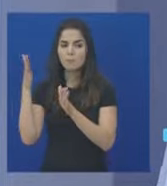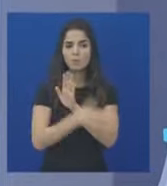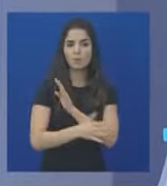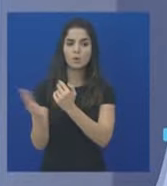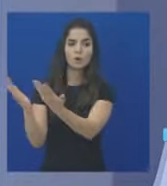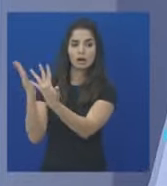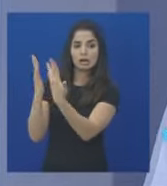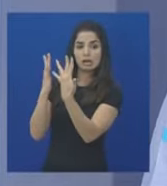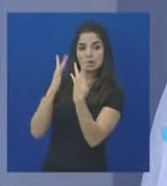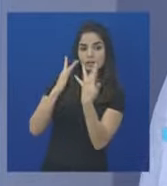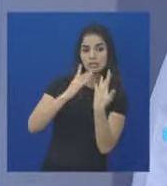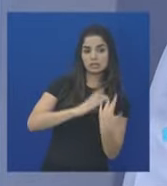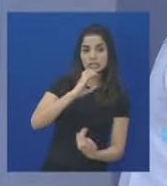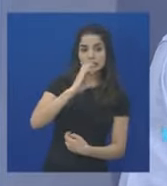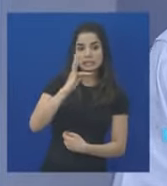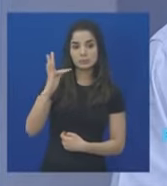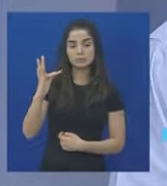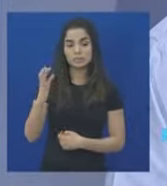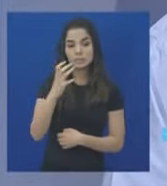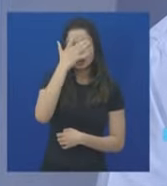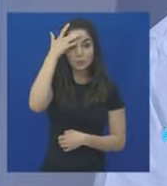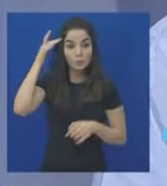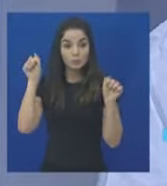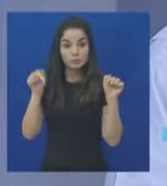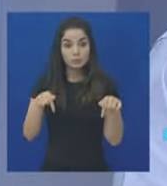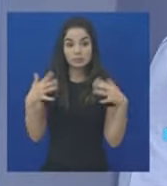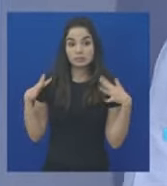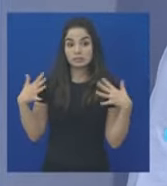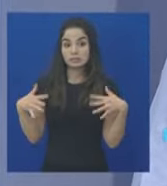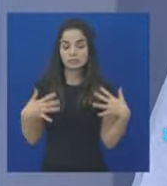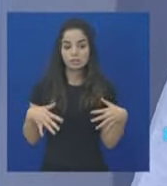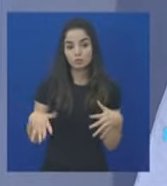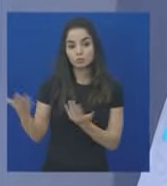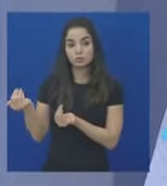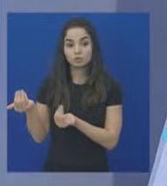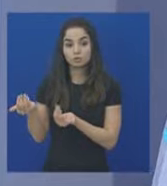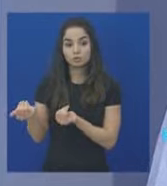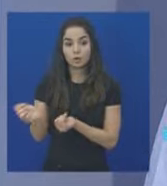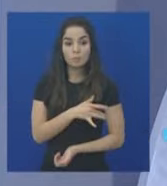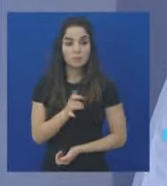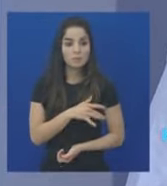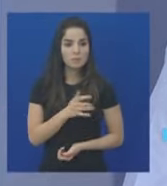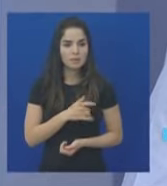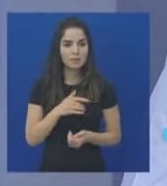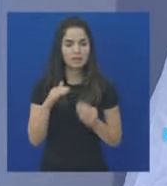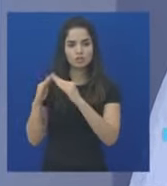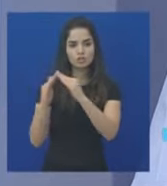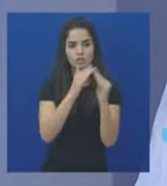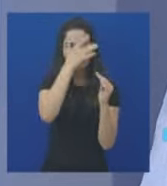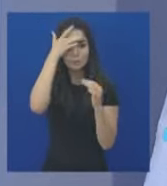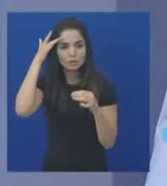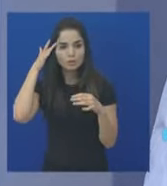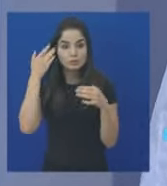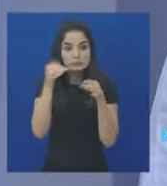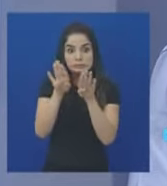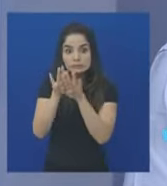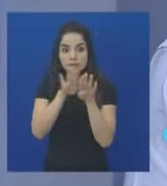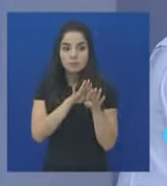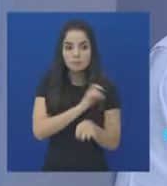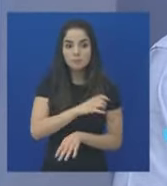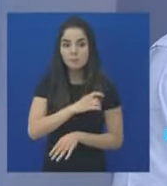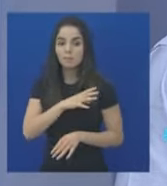de Cabo Frio, trazendo insegurança aos nossos jovens, aos nossos moradores. O índice, o número de